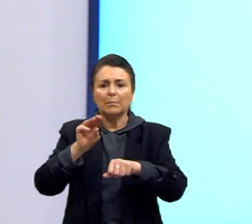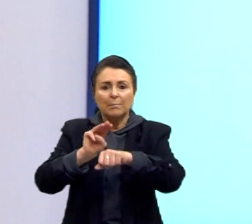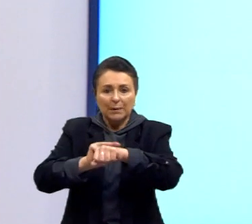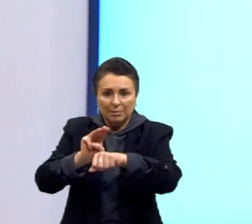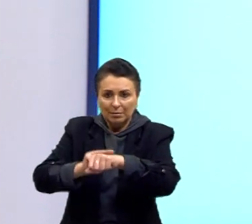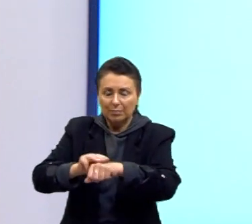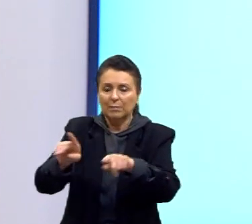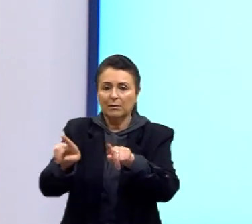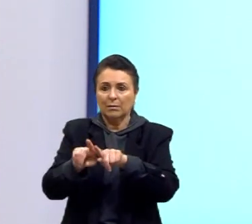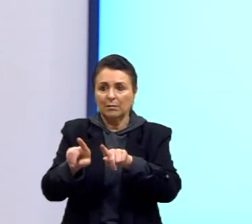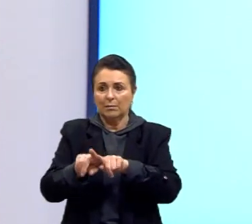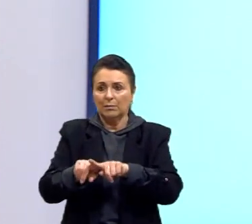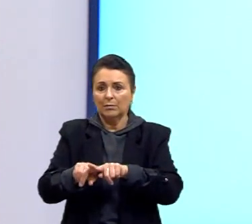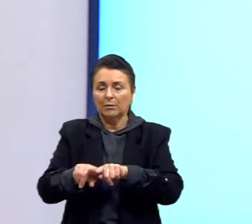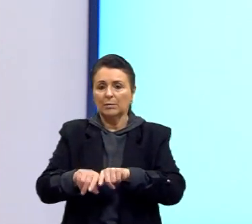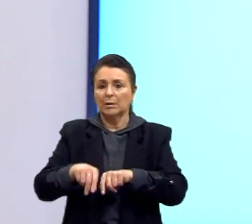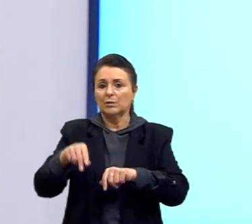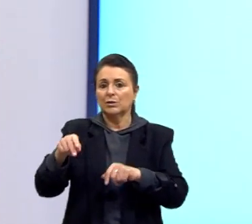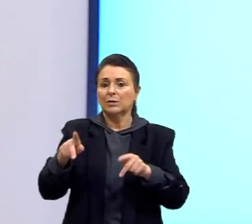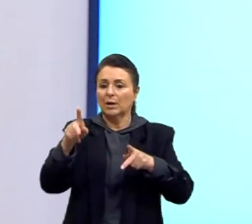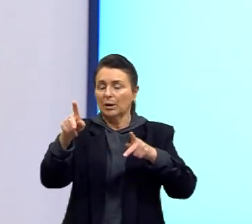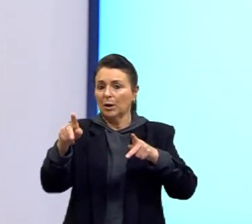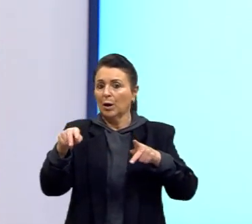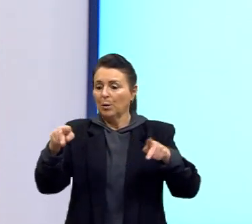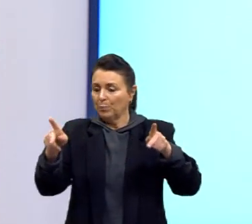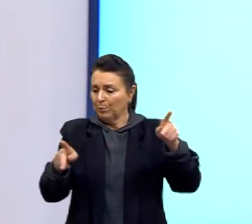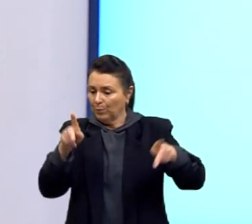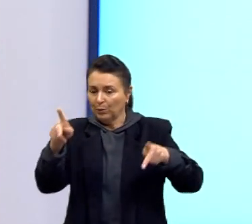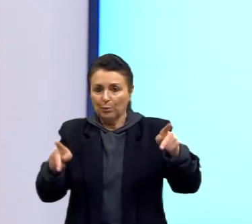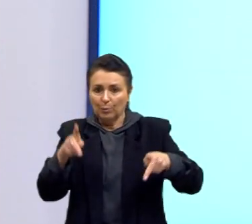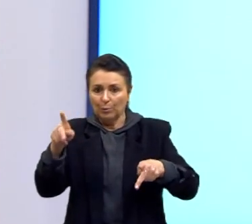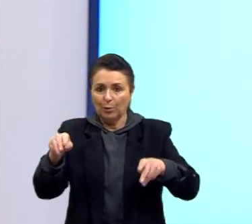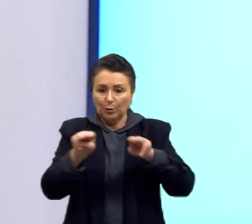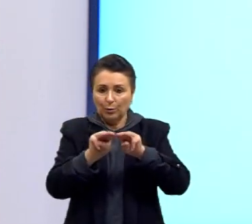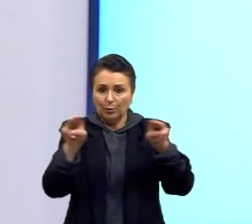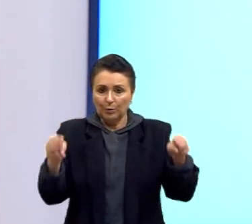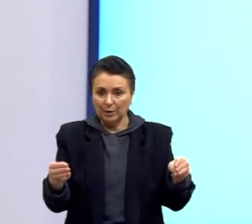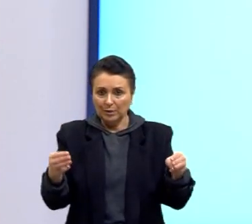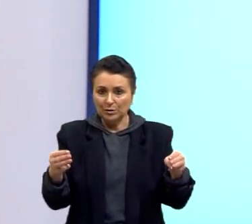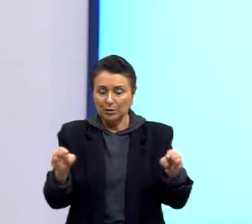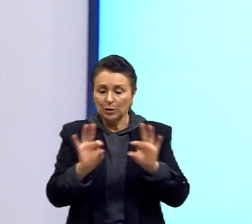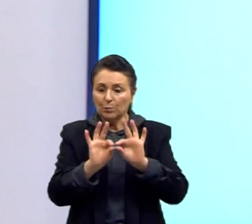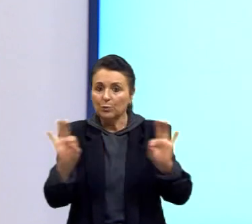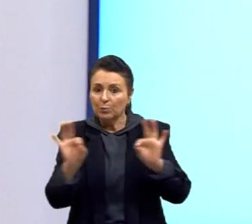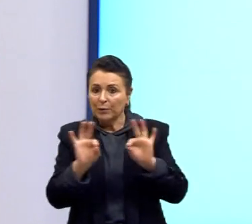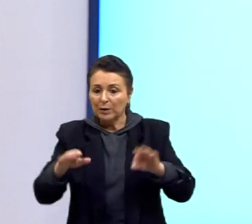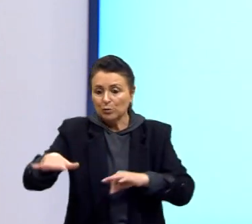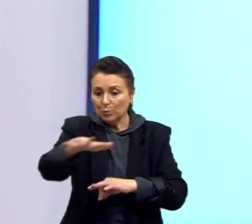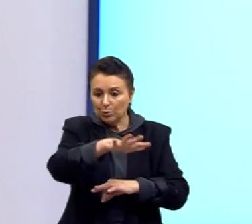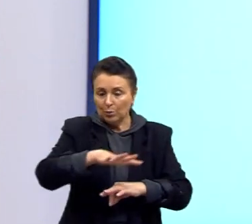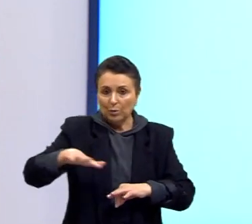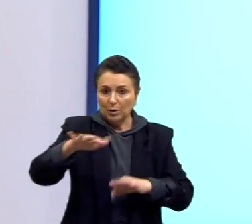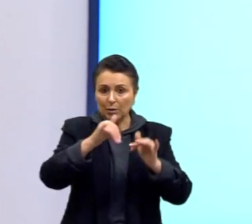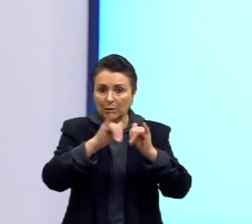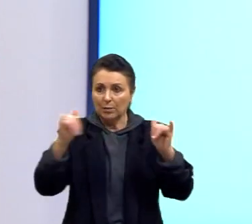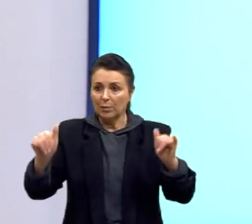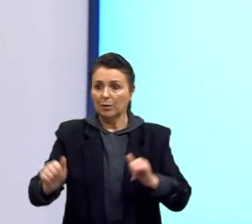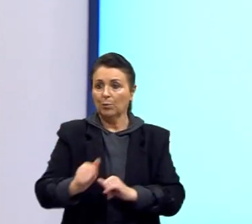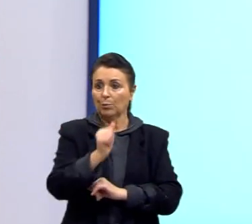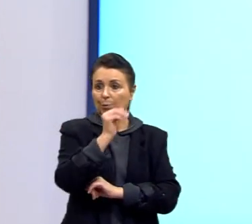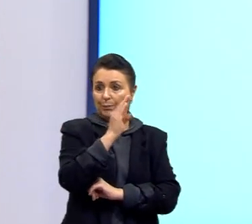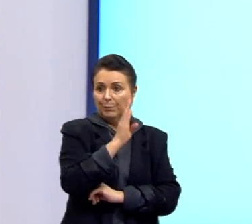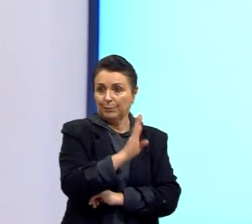sem sim então não existe monopolo magnético EA unidade de medida então do campo elétrico né a gente chama de bebê